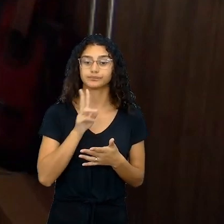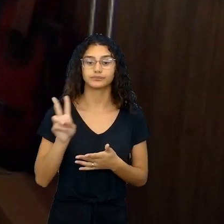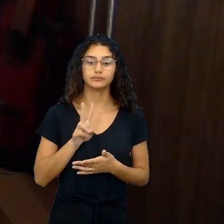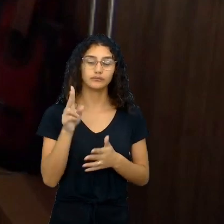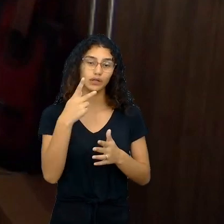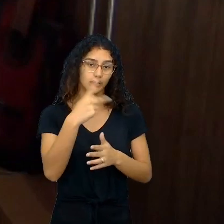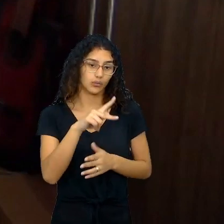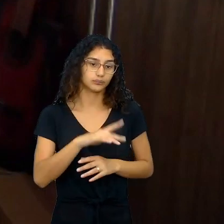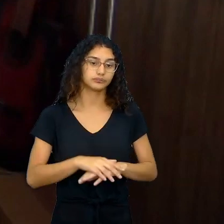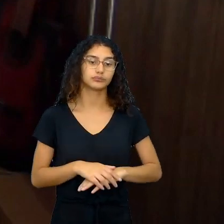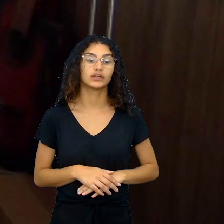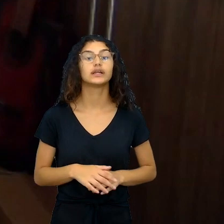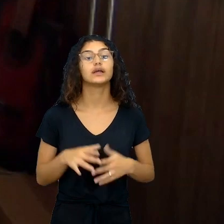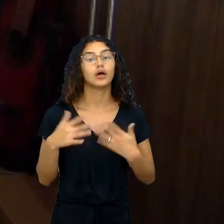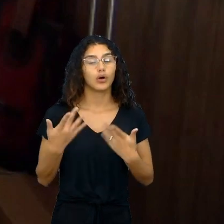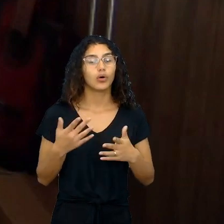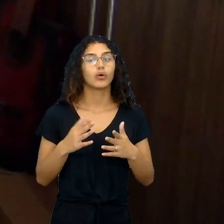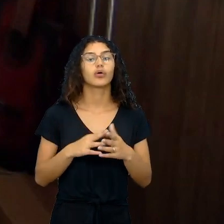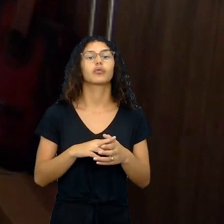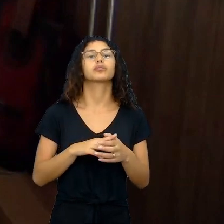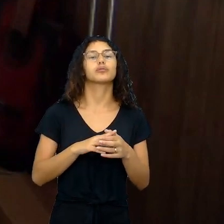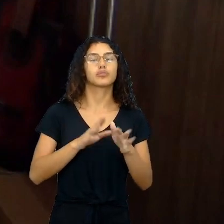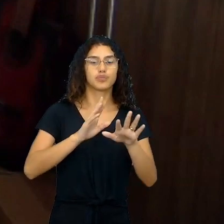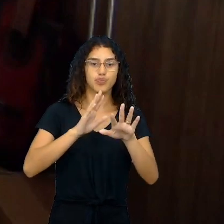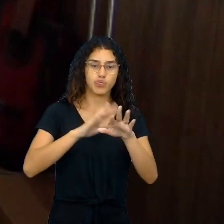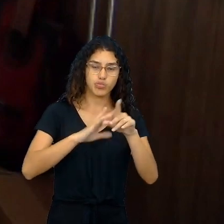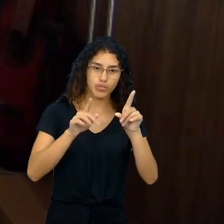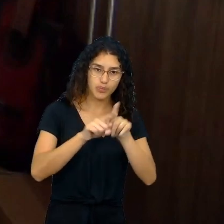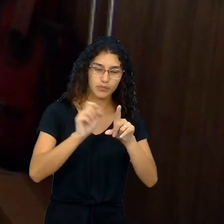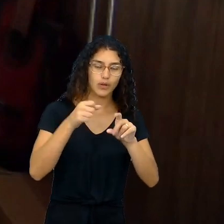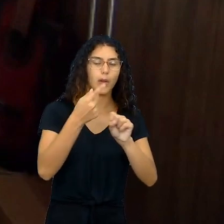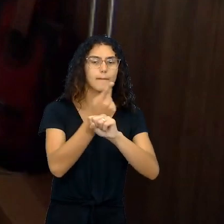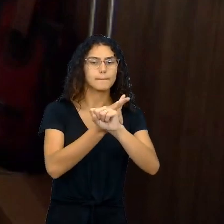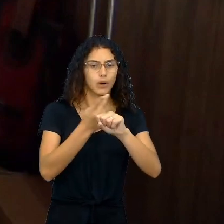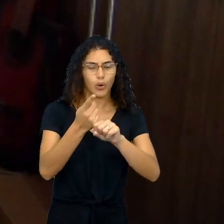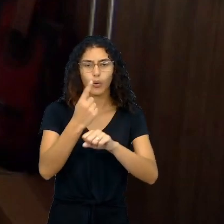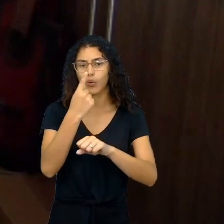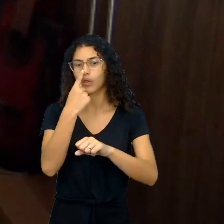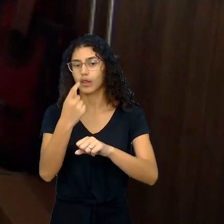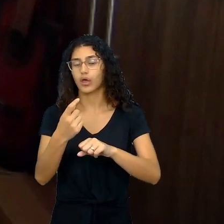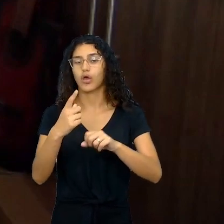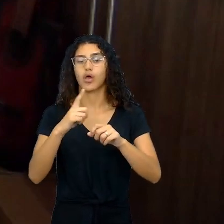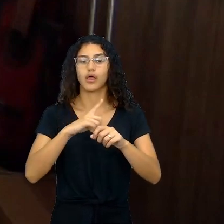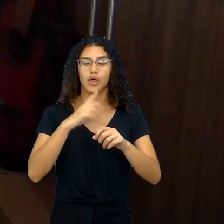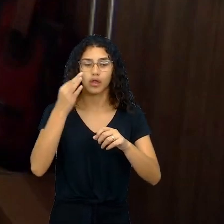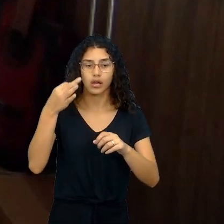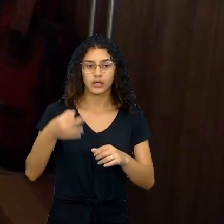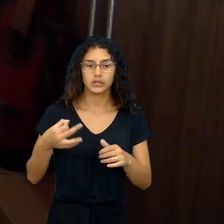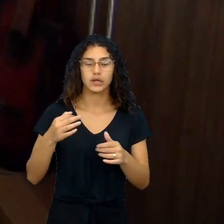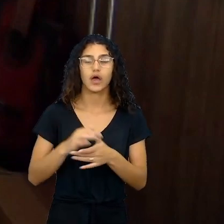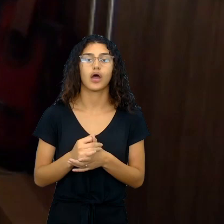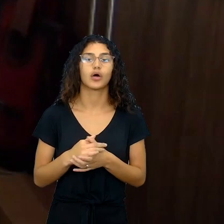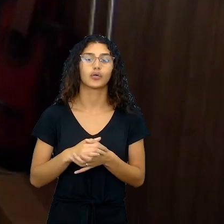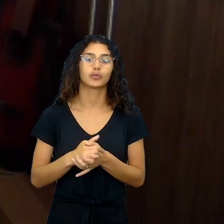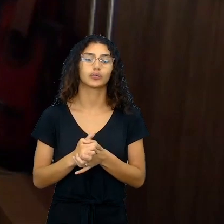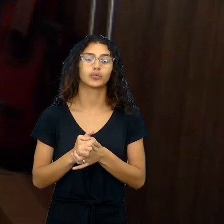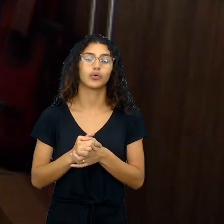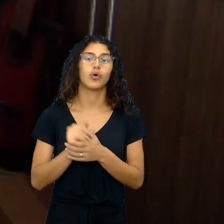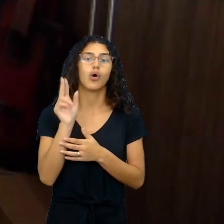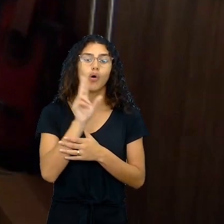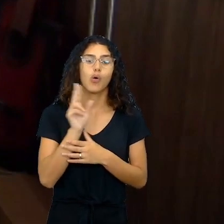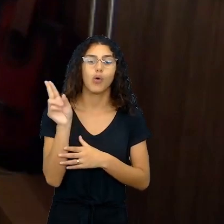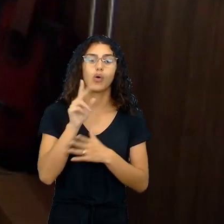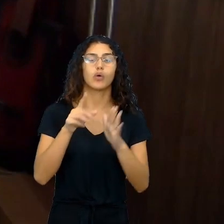valores, né? Então recicle mesmo o seu lixo, procure meios de transporte menos poluentes, consuma